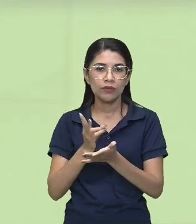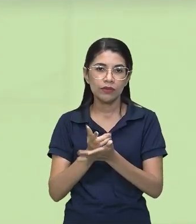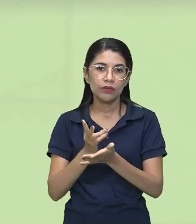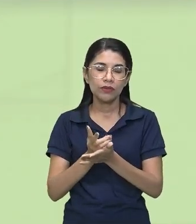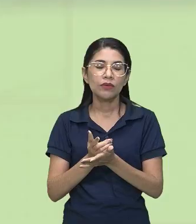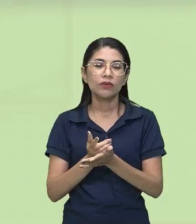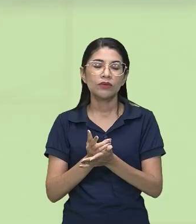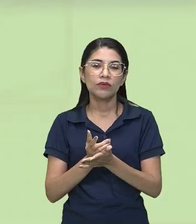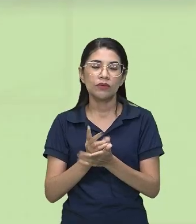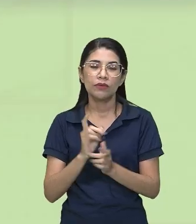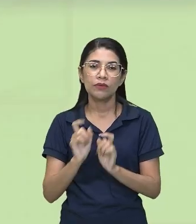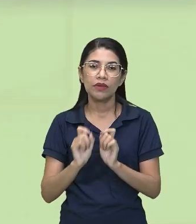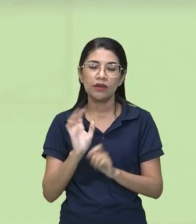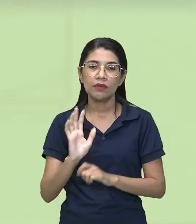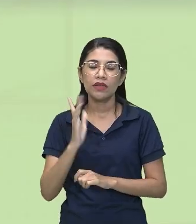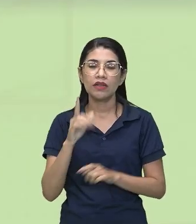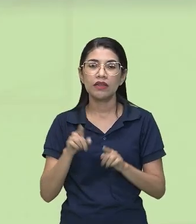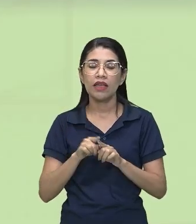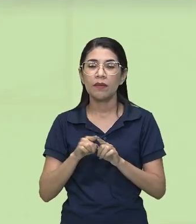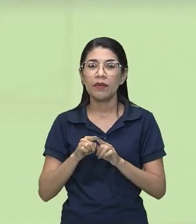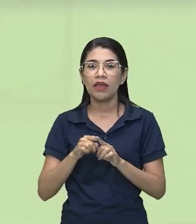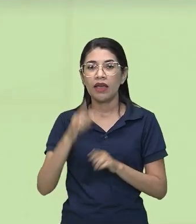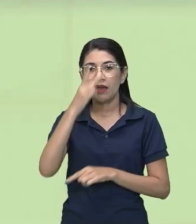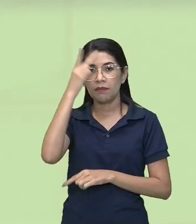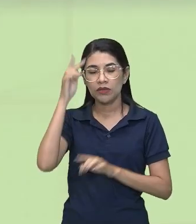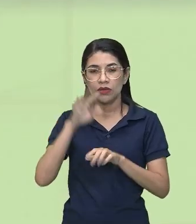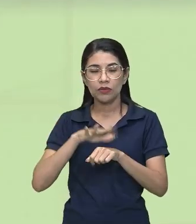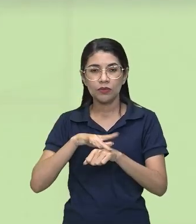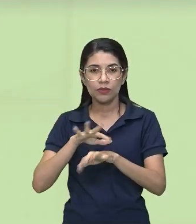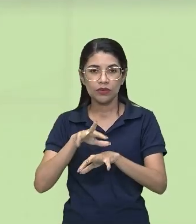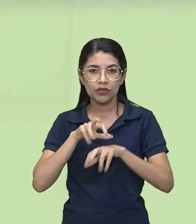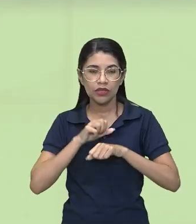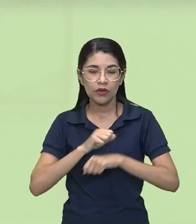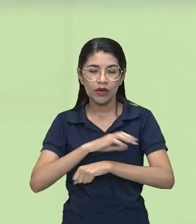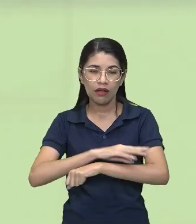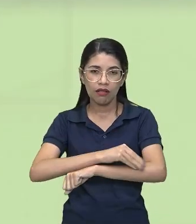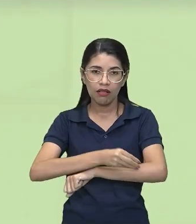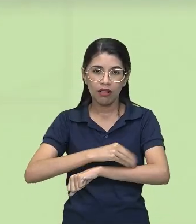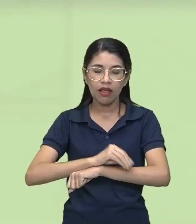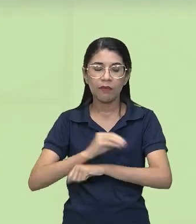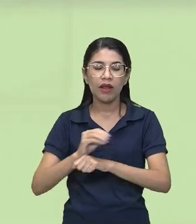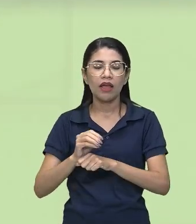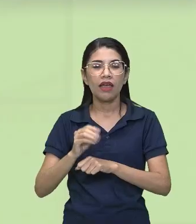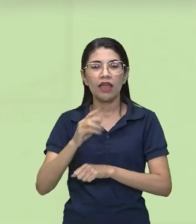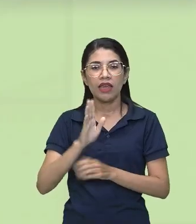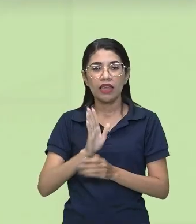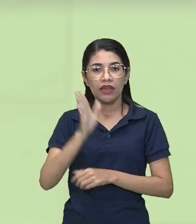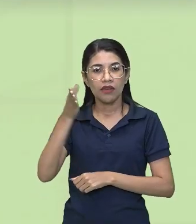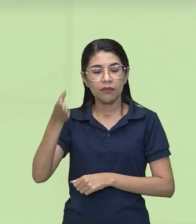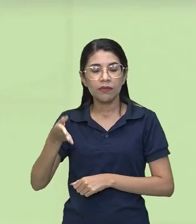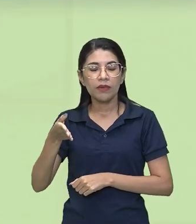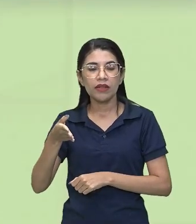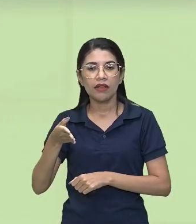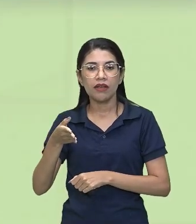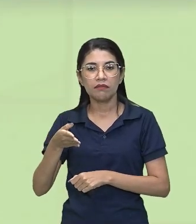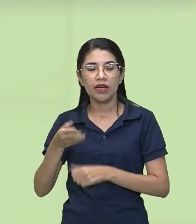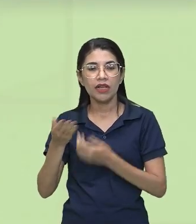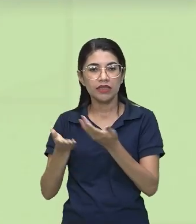viriam ser, serviu como leprosário. A partir da década de 20 do século passado, o